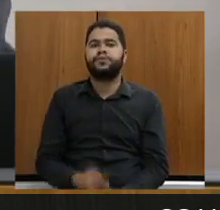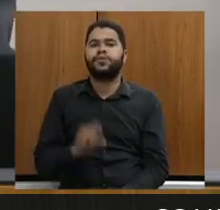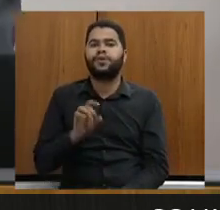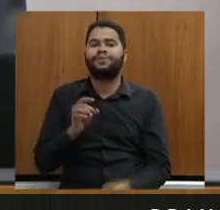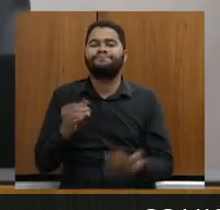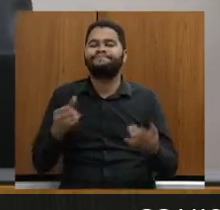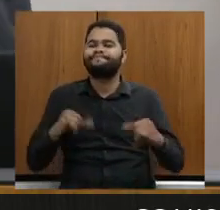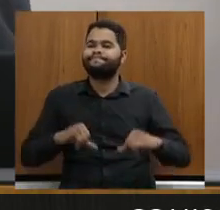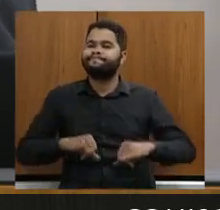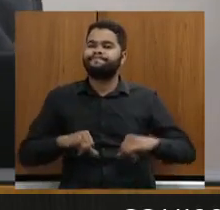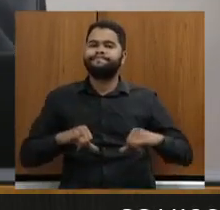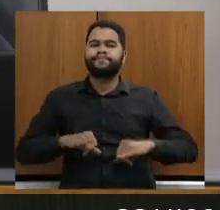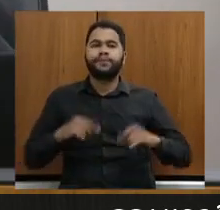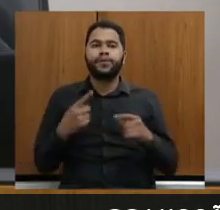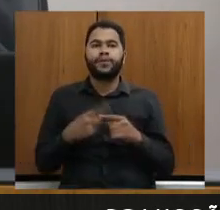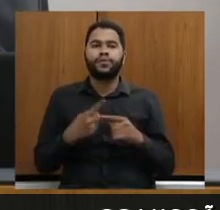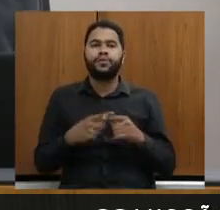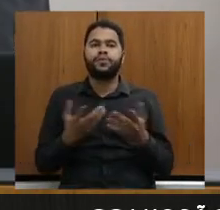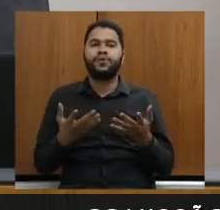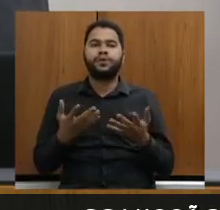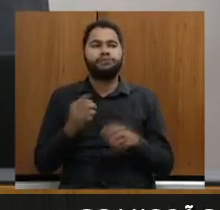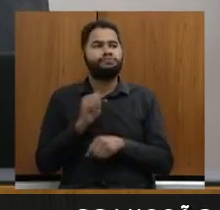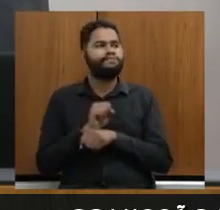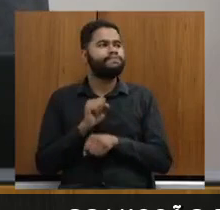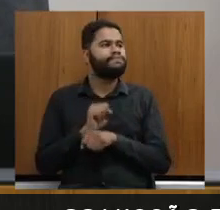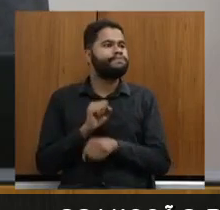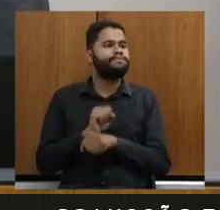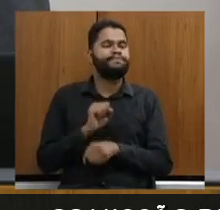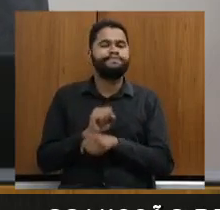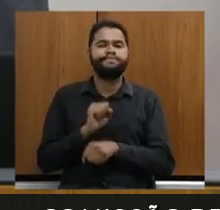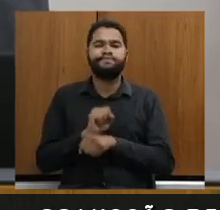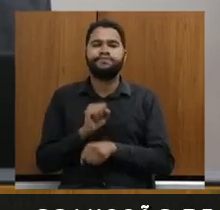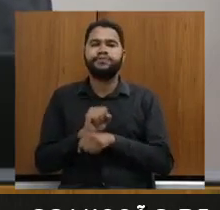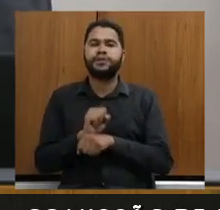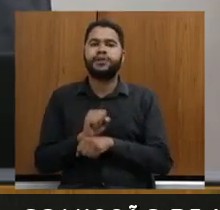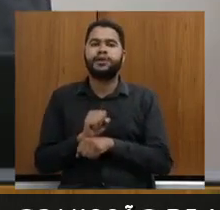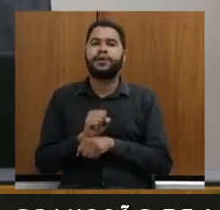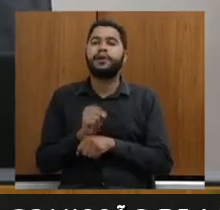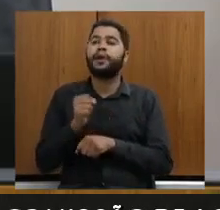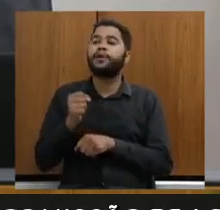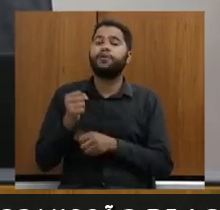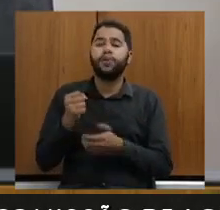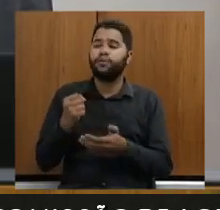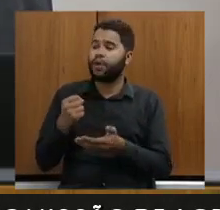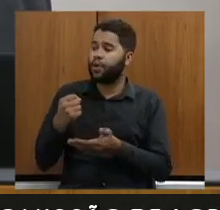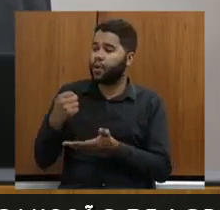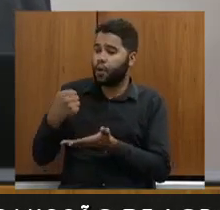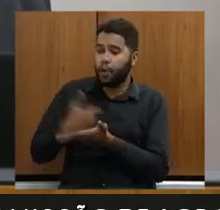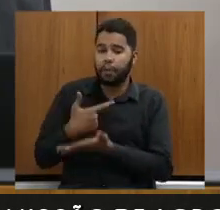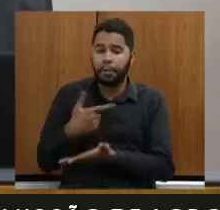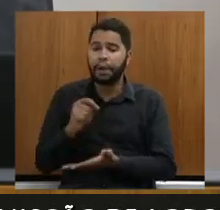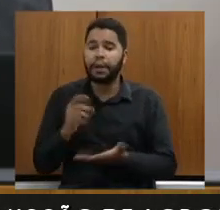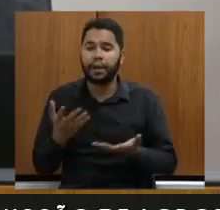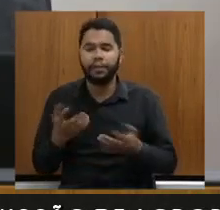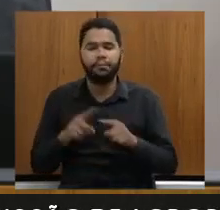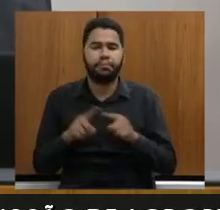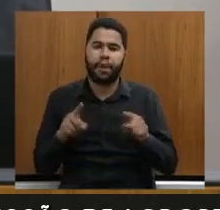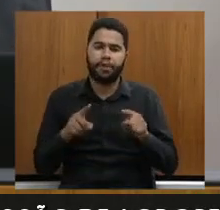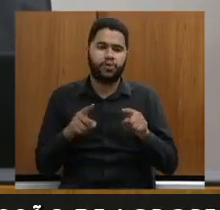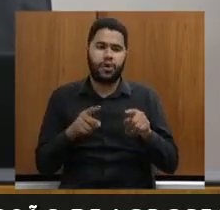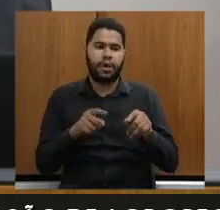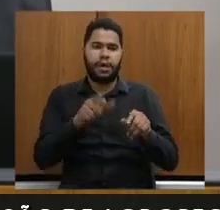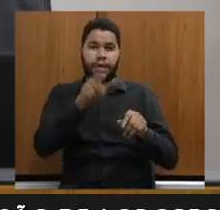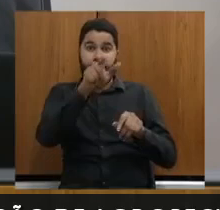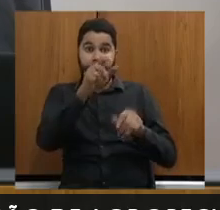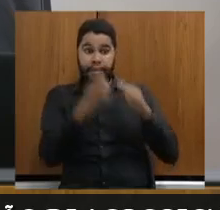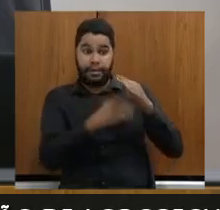sofre porque ele tem que esperar e quem quer comprar dele o pequeno mas o grande coloca um dia ele quer